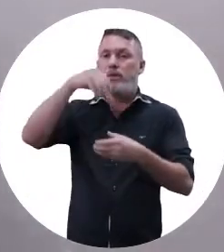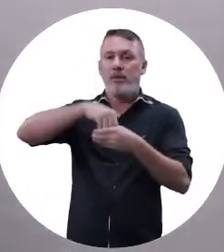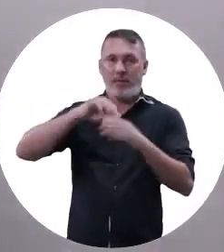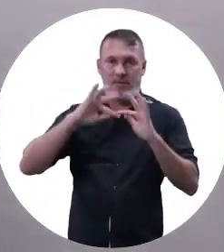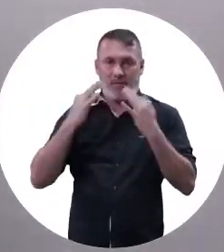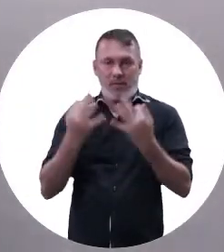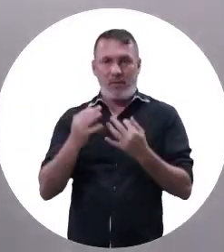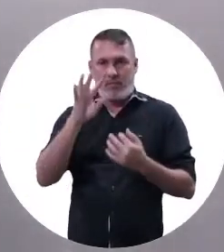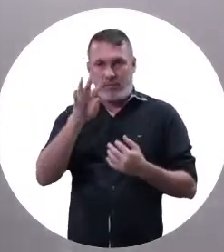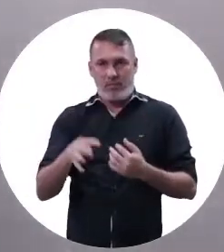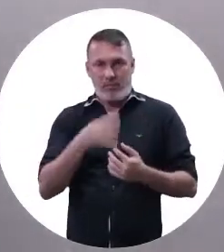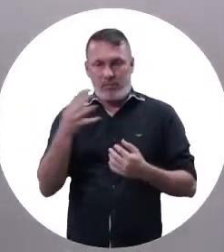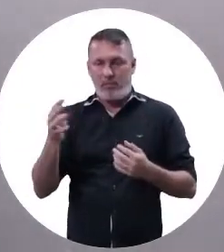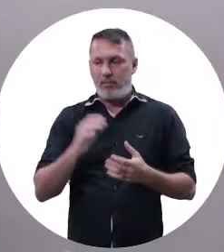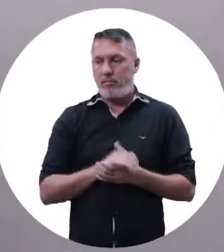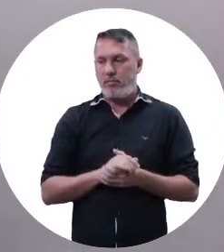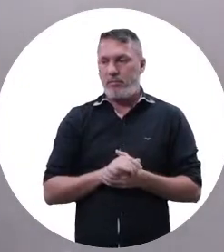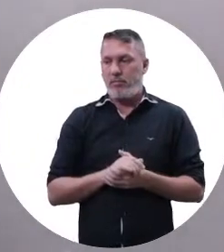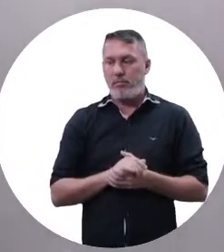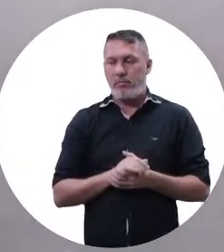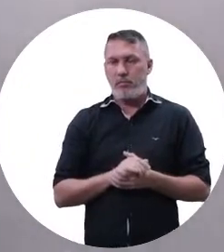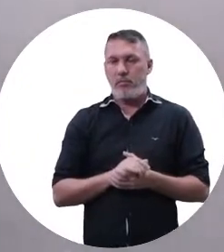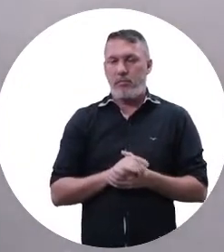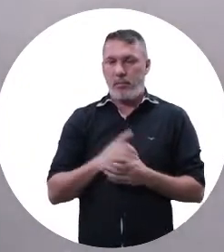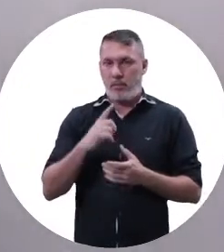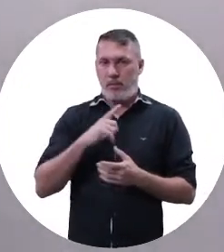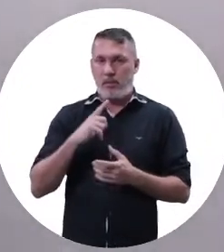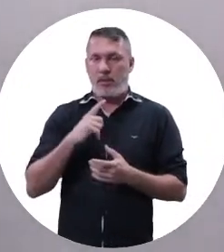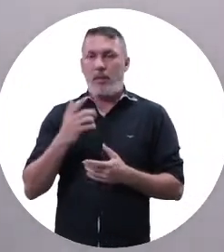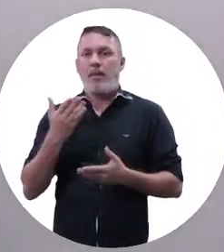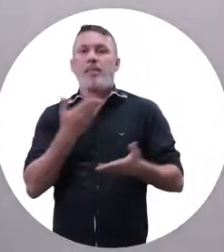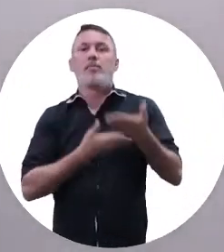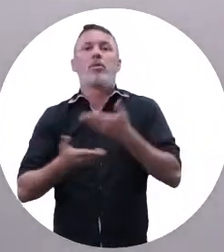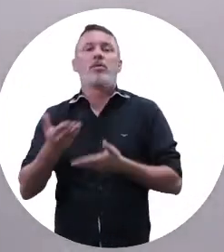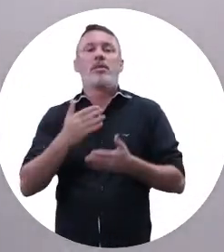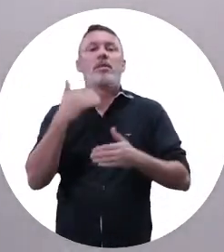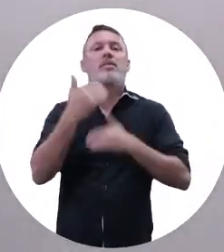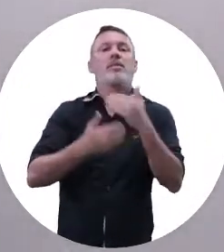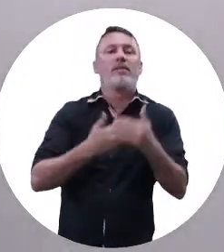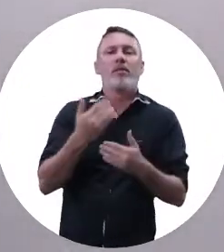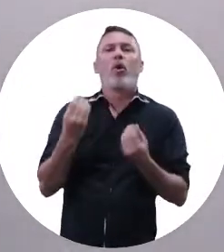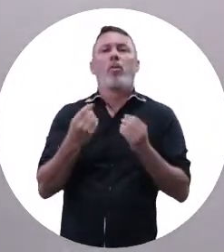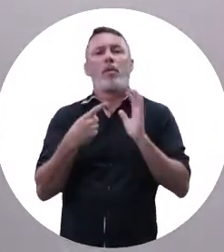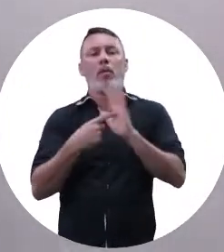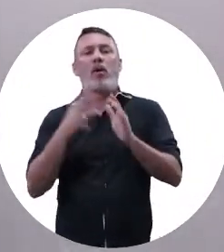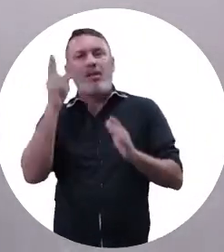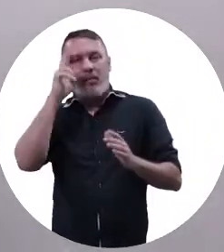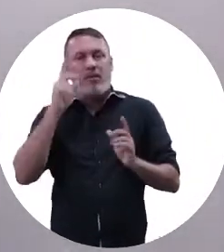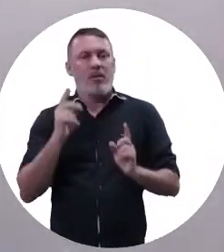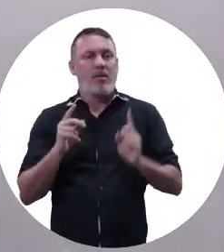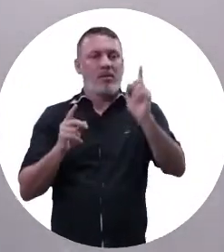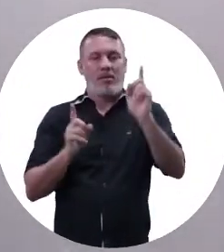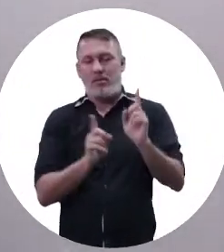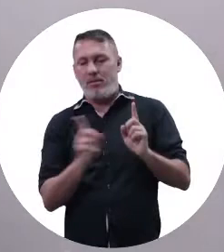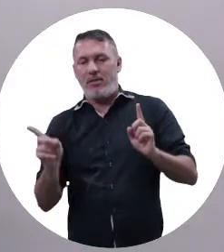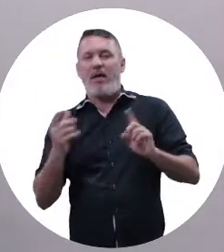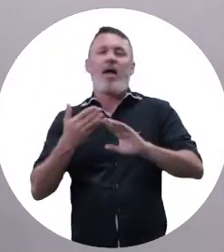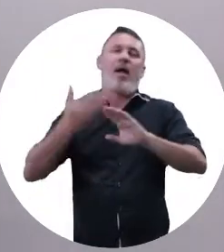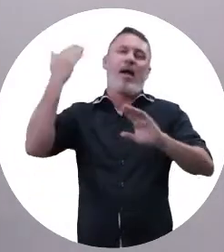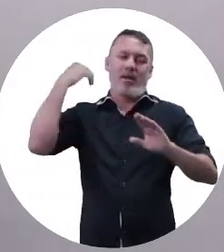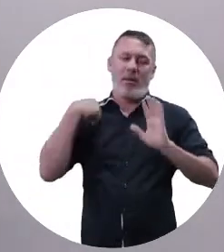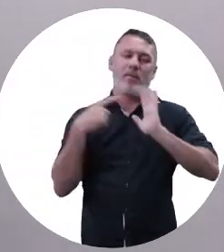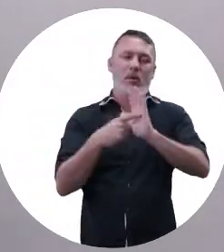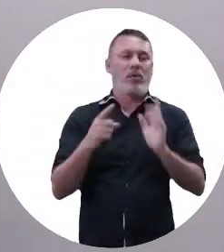última camada, certo? Lá eu falava o processo de transferência de elétrons mostrando por uma seta. Aqui a gente vai dar uma